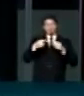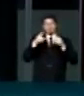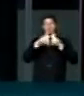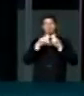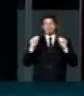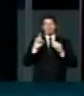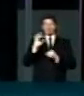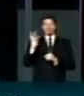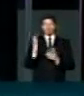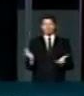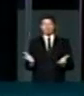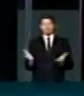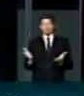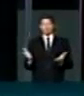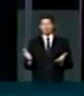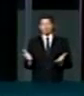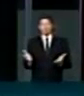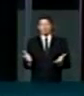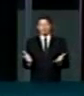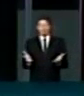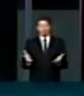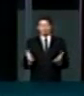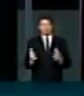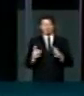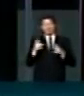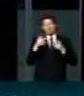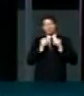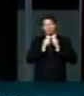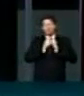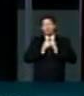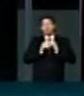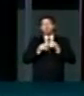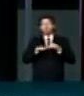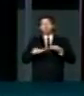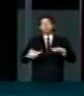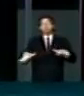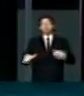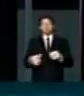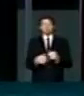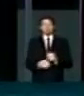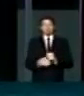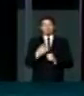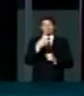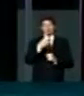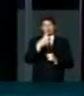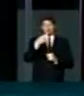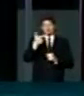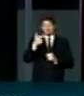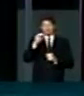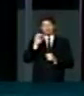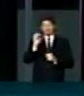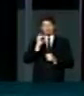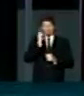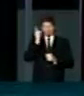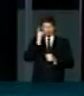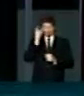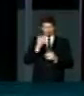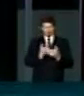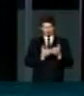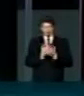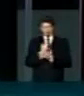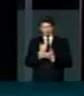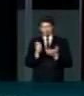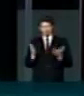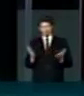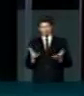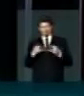Federal e dos Municípios. É uma abrangência. Ter mais de 320 deputados aprovado